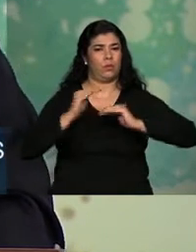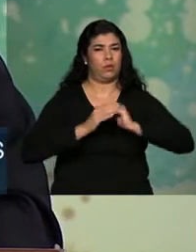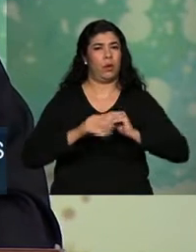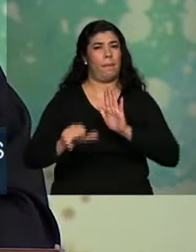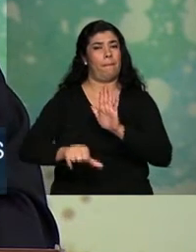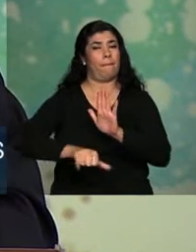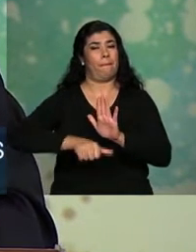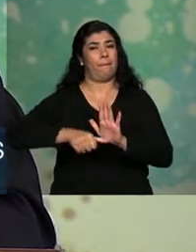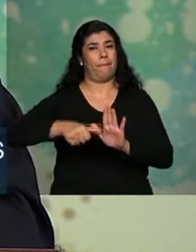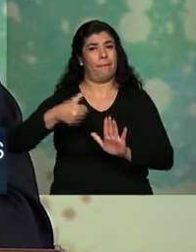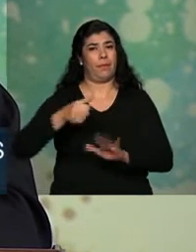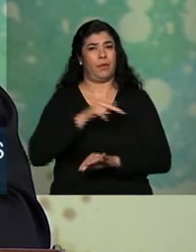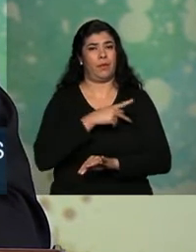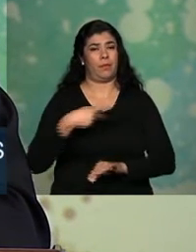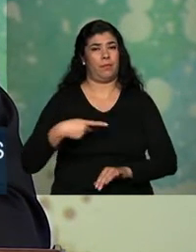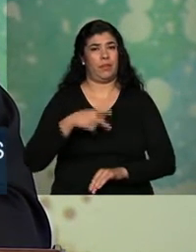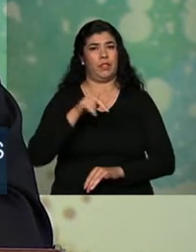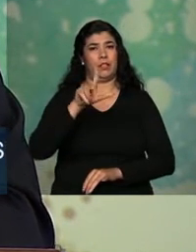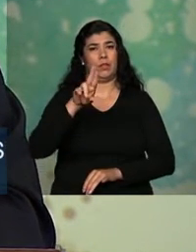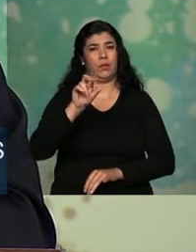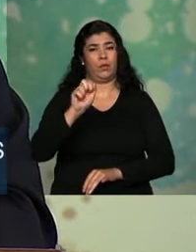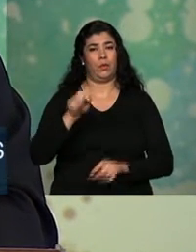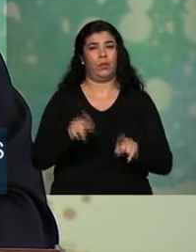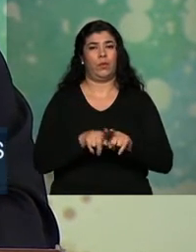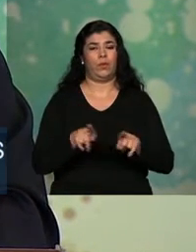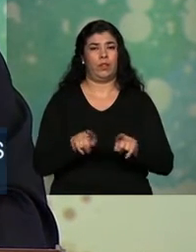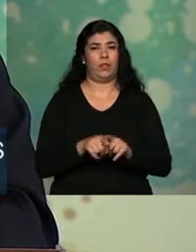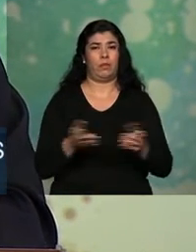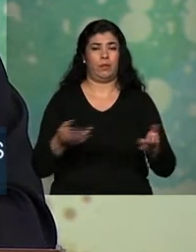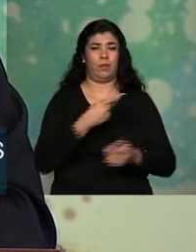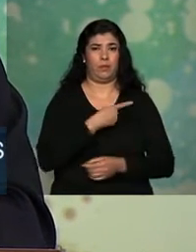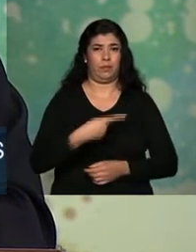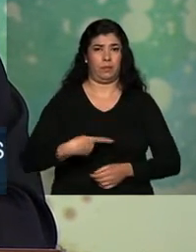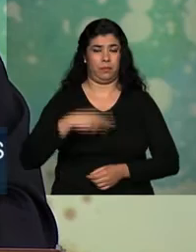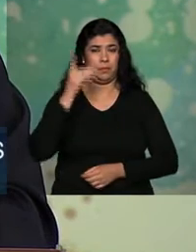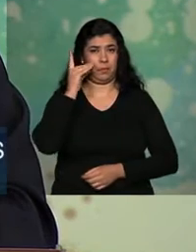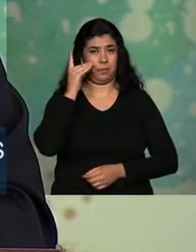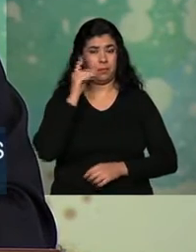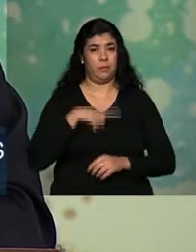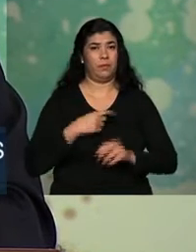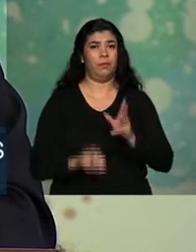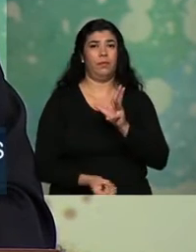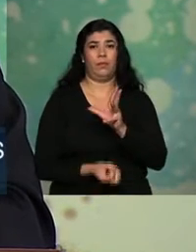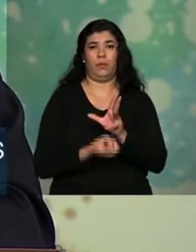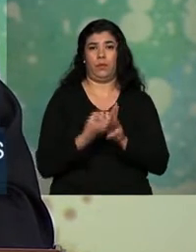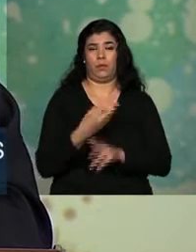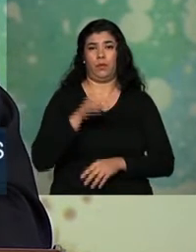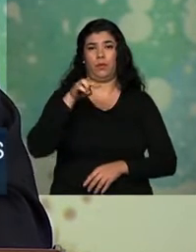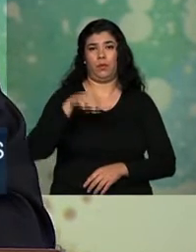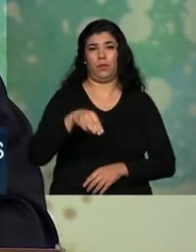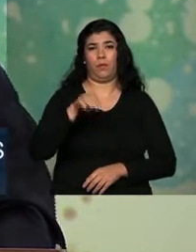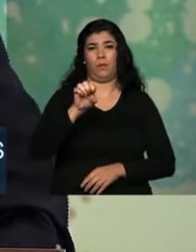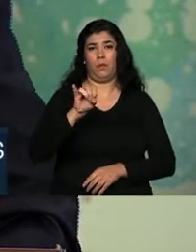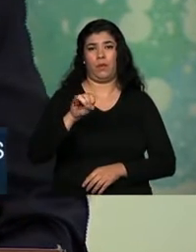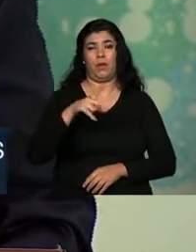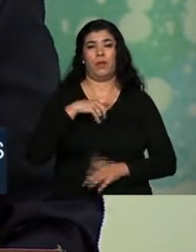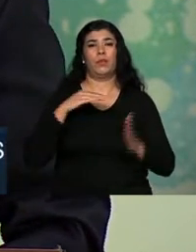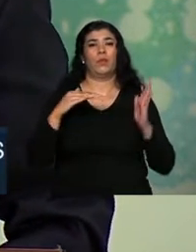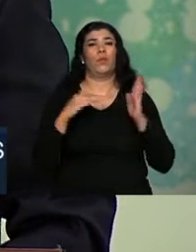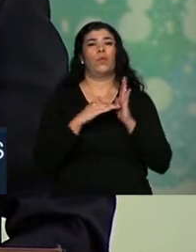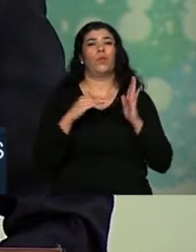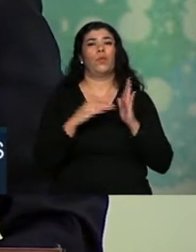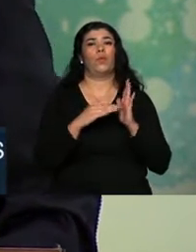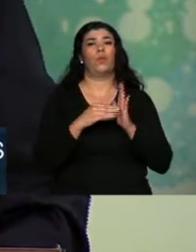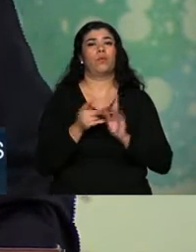Lula e agora com a presidenta Dilma. Foi criado o MEI, depois tivemos a ampliação dos limites de faturamento,